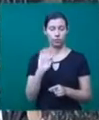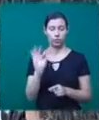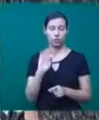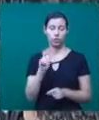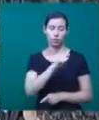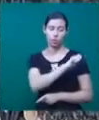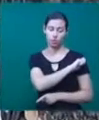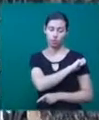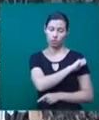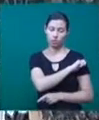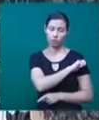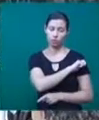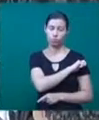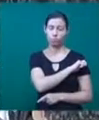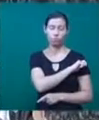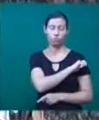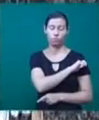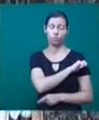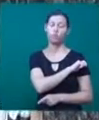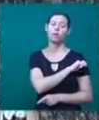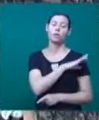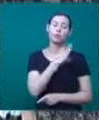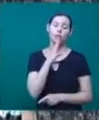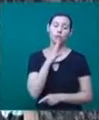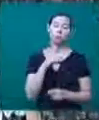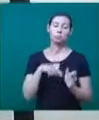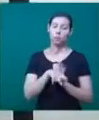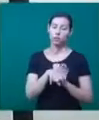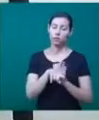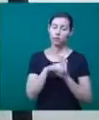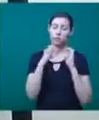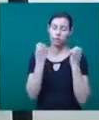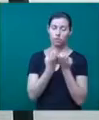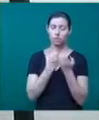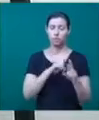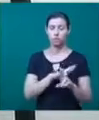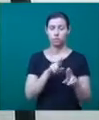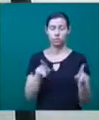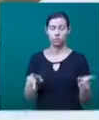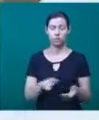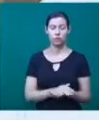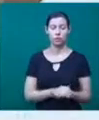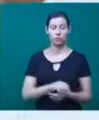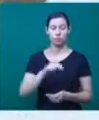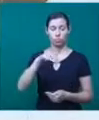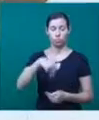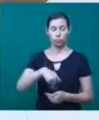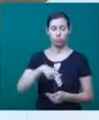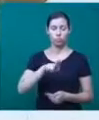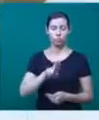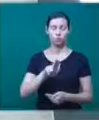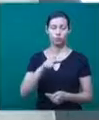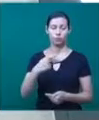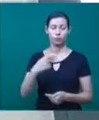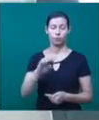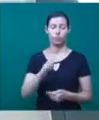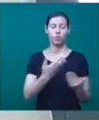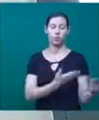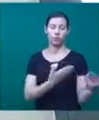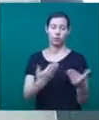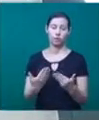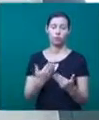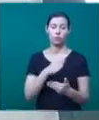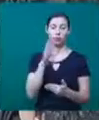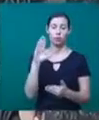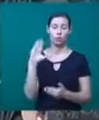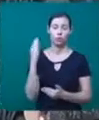gente conheceu pela pesquisa, por eventos que a gente criou. O NUP foi inclusive convidado para participar de um evento na Colômbia.